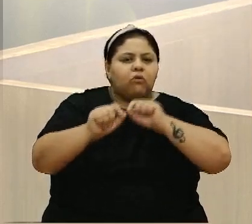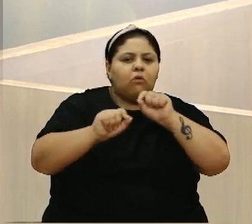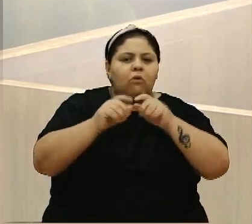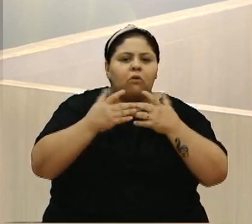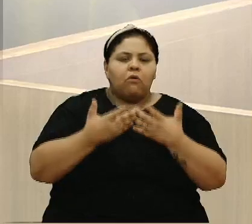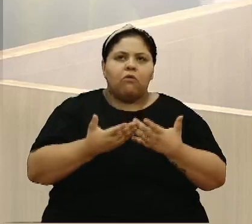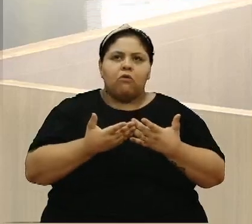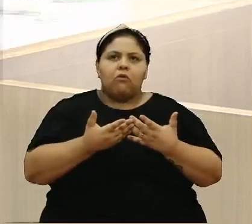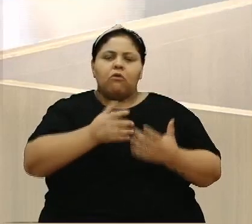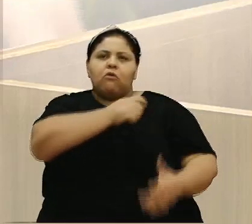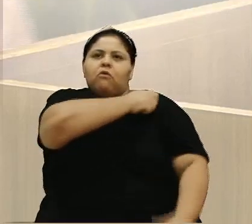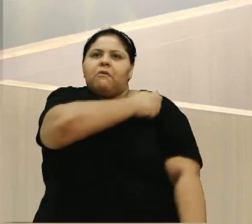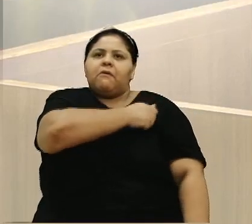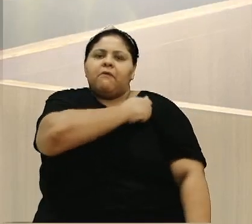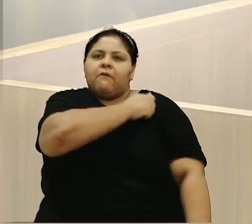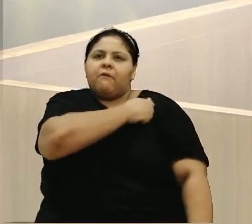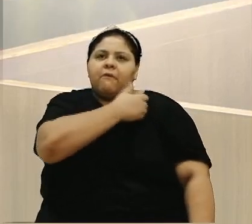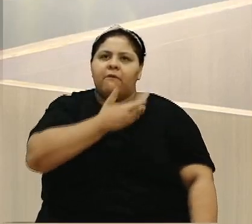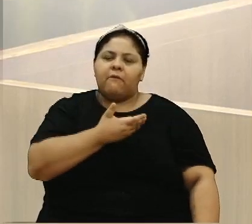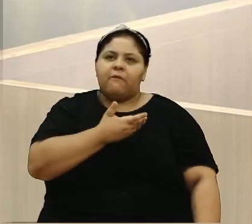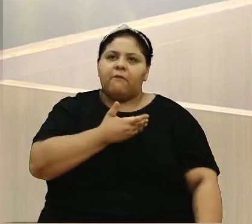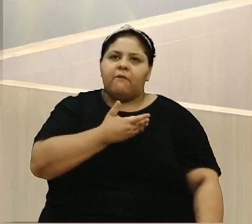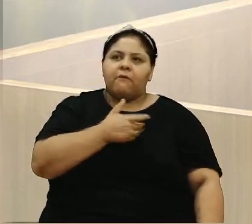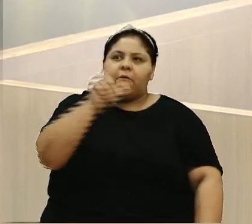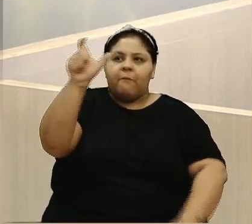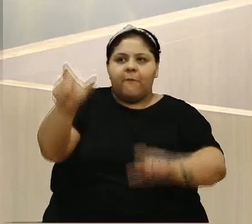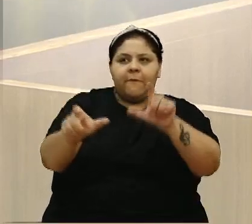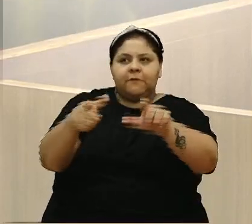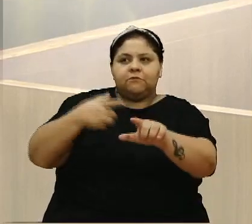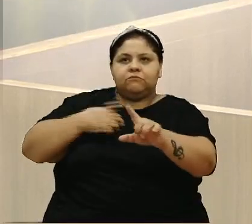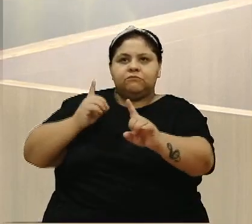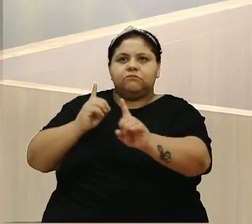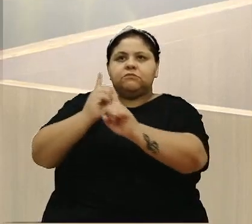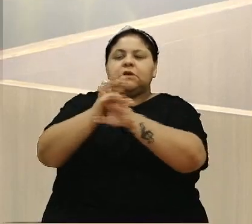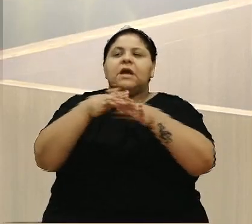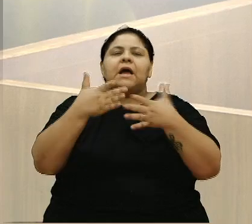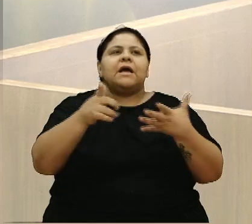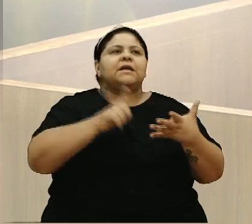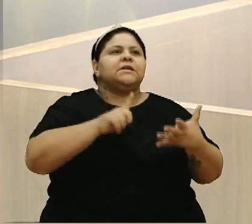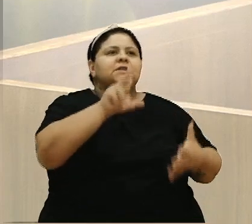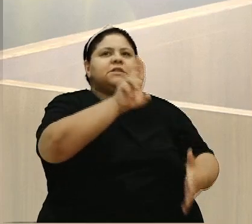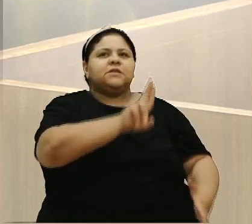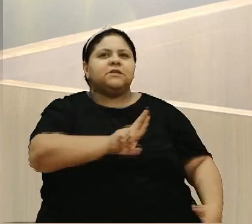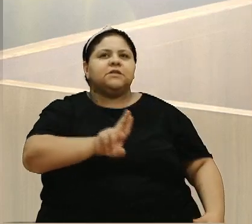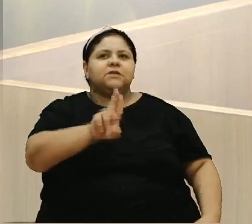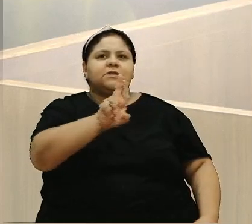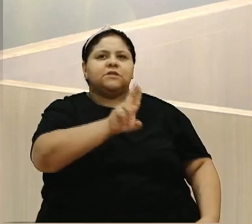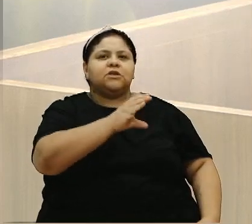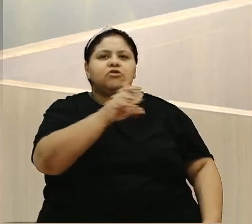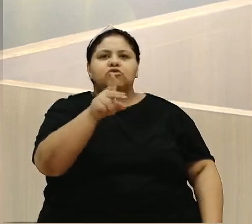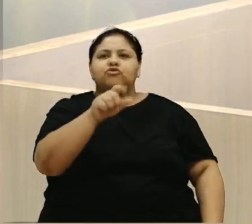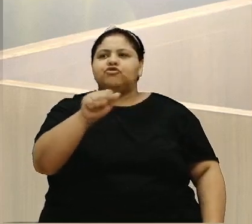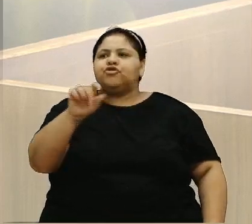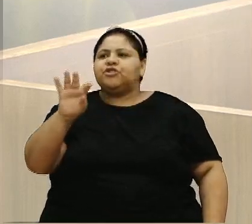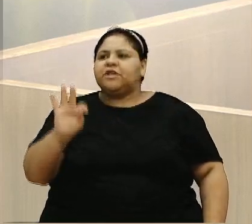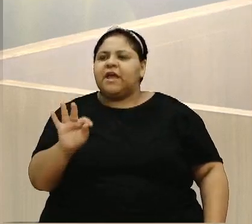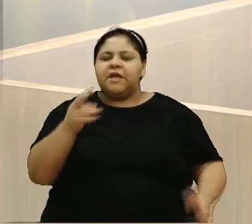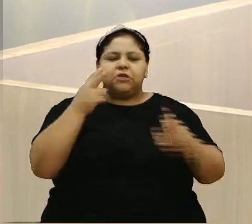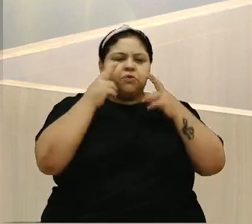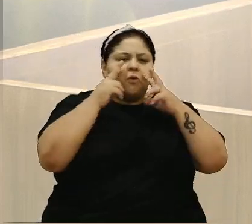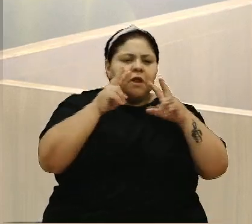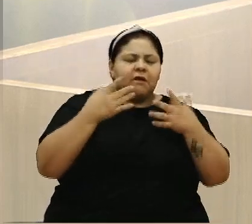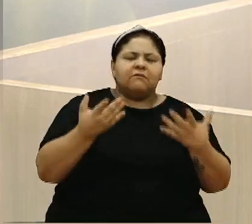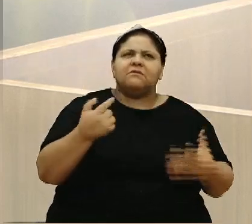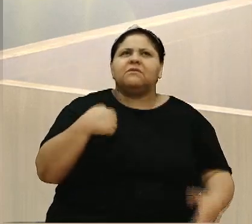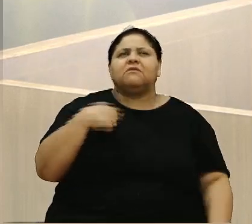meus alunos e pessoas que eu encontro. Mas tu tem que usar o chat e tal, tem que olhar. E aí eu